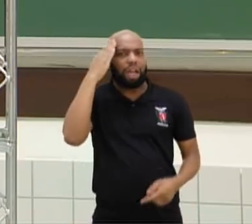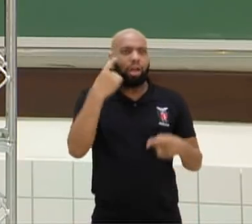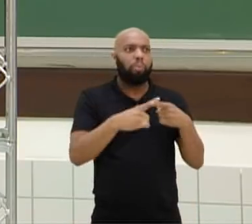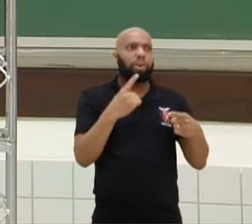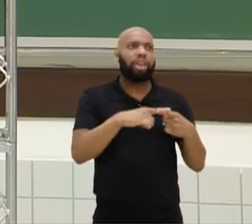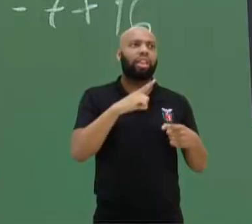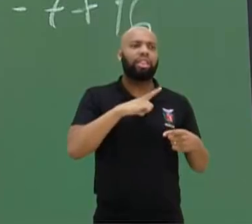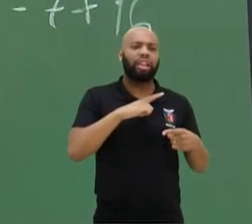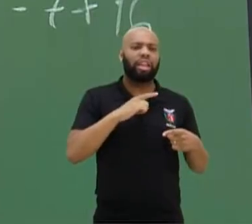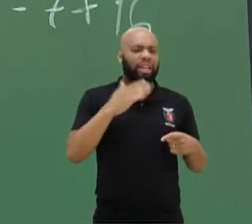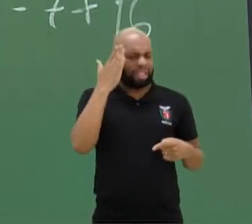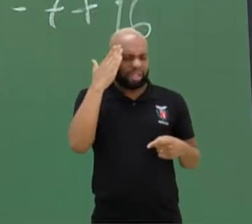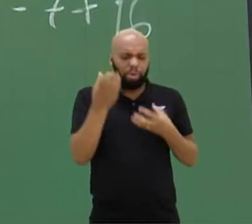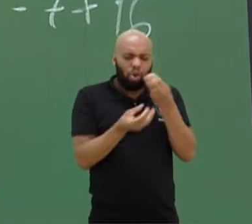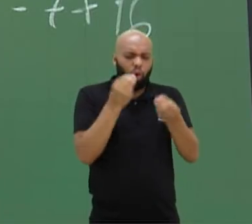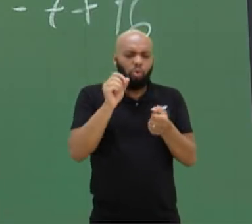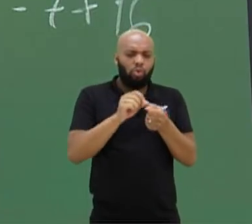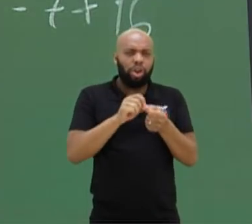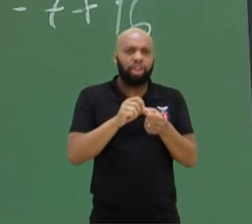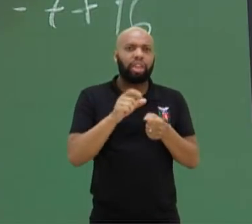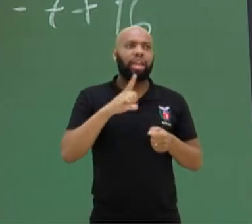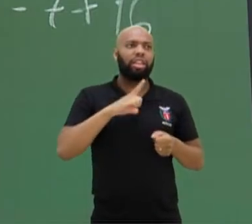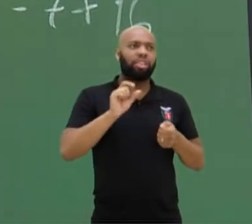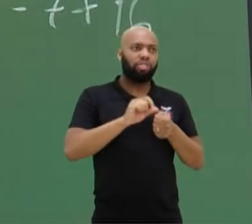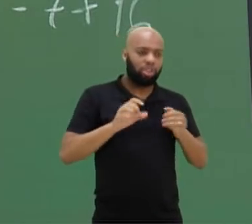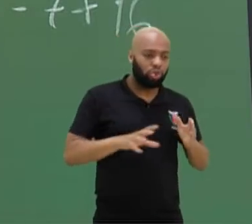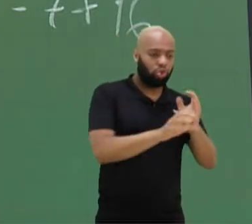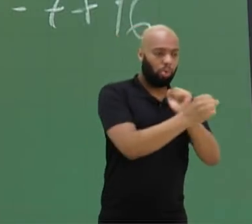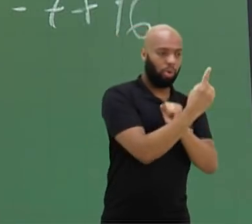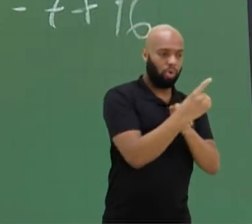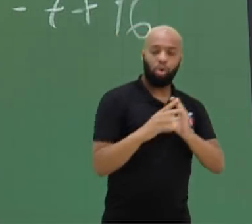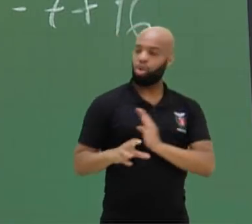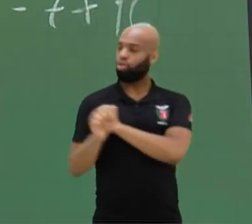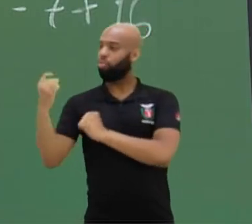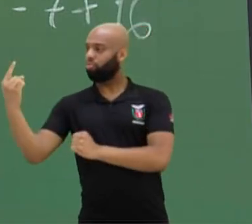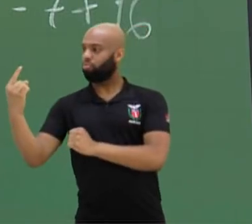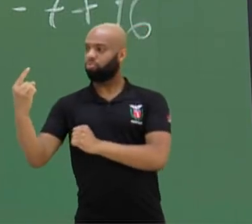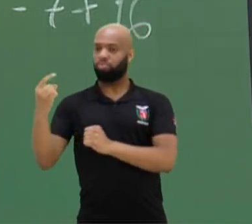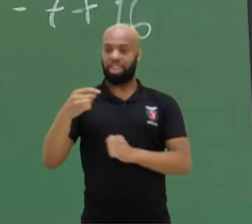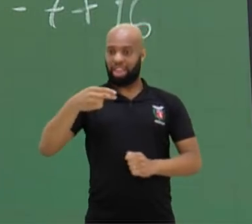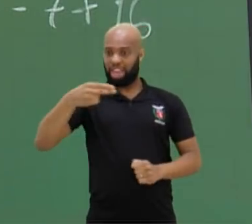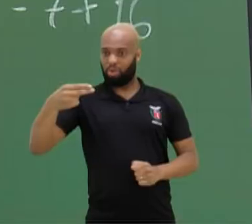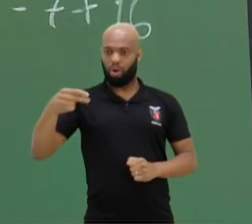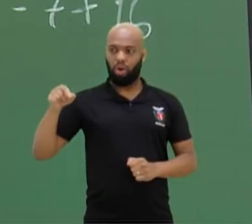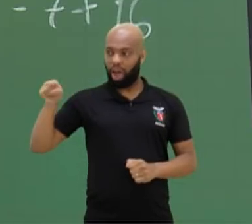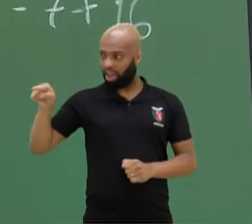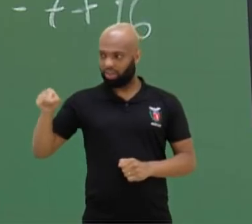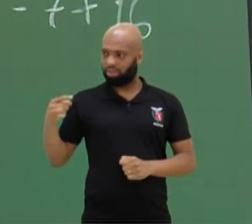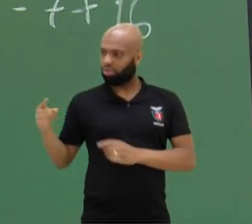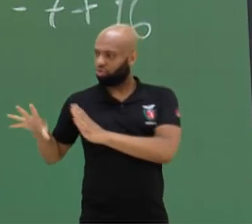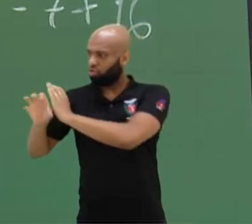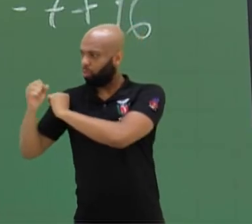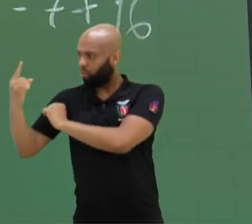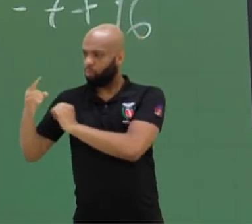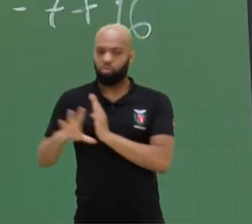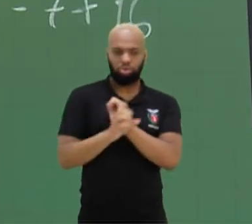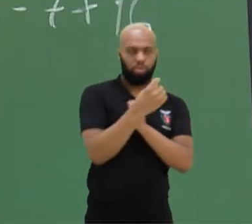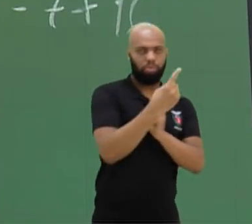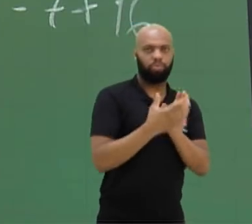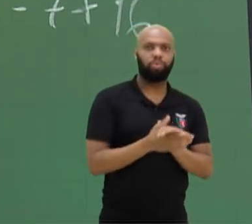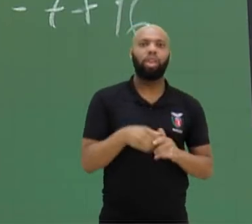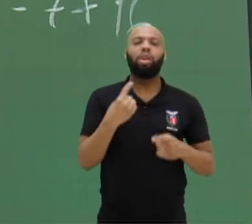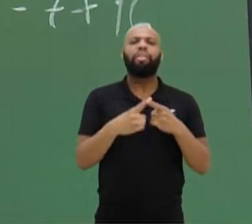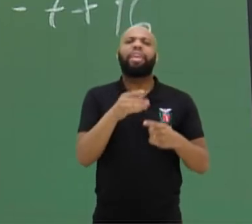completar aqui é 1? Vou somar 1 dos dois lados da igualdade. Matemática me permite isso, não só matemática. Pensa lá, raciocina,